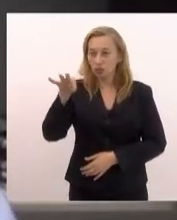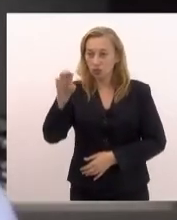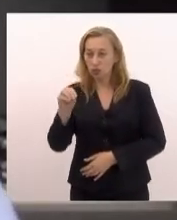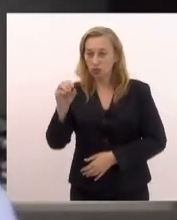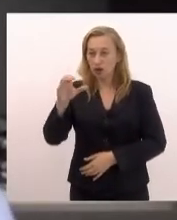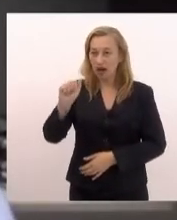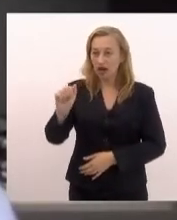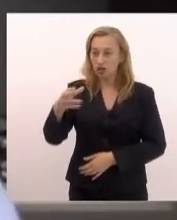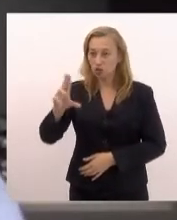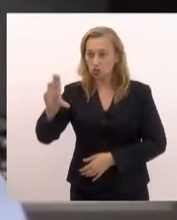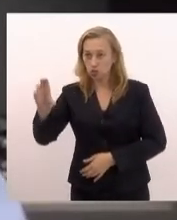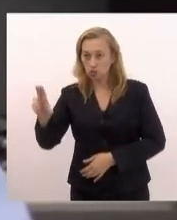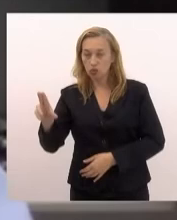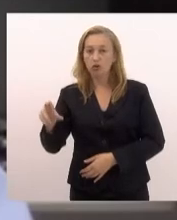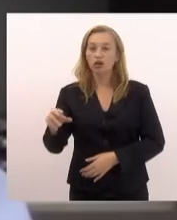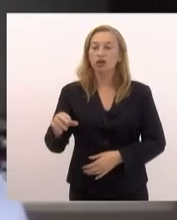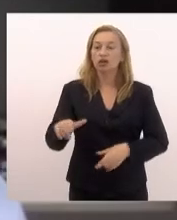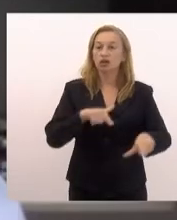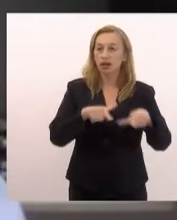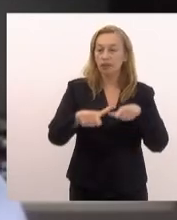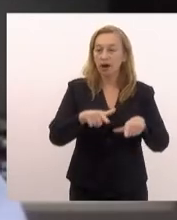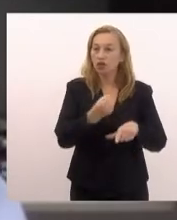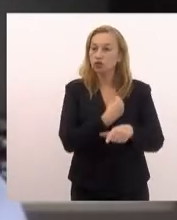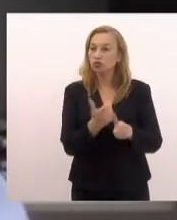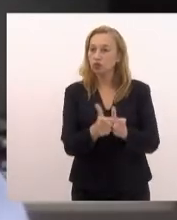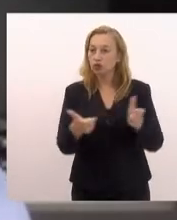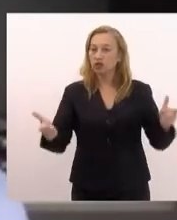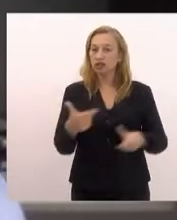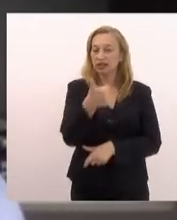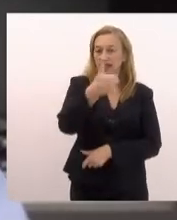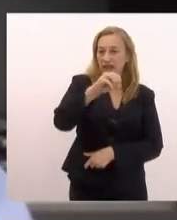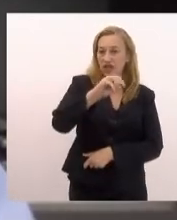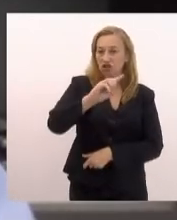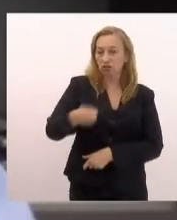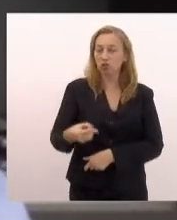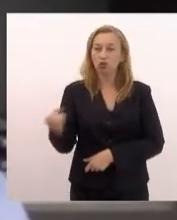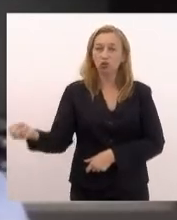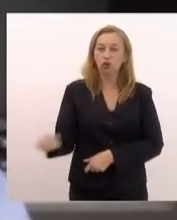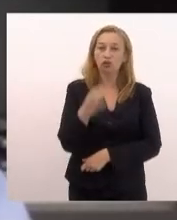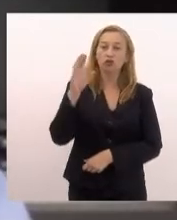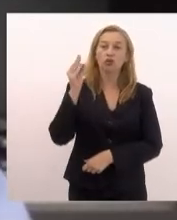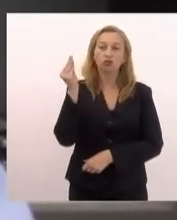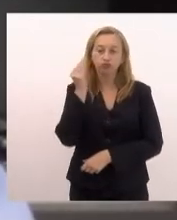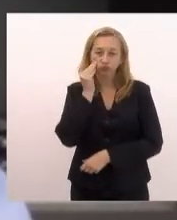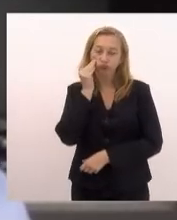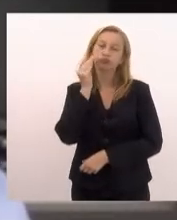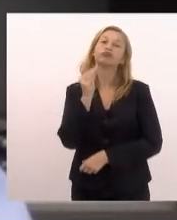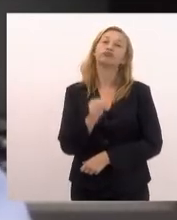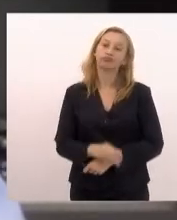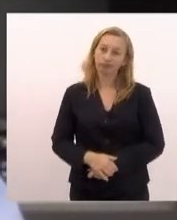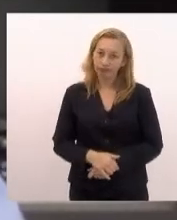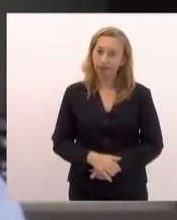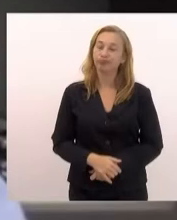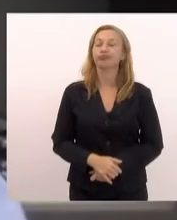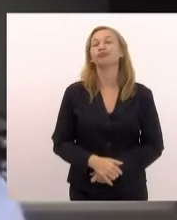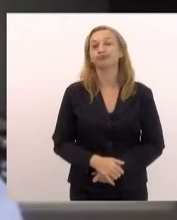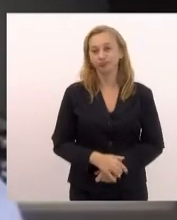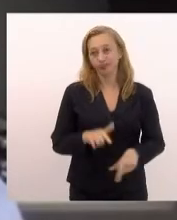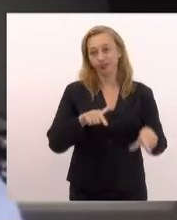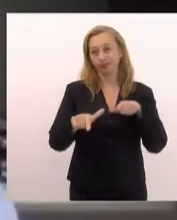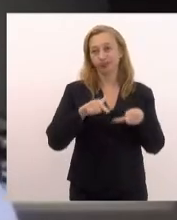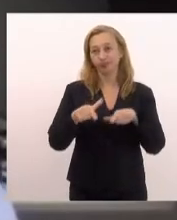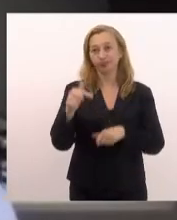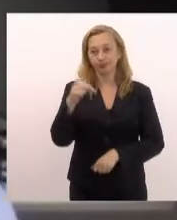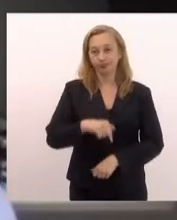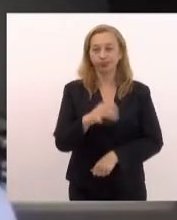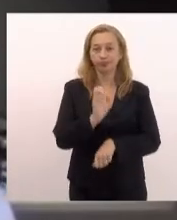geração de empregos na monta de 10 mil novas oportunidades de emprego aqui